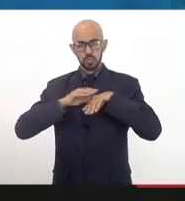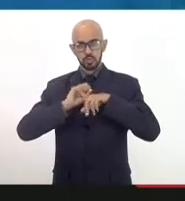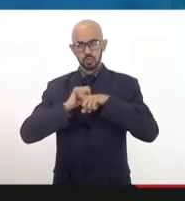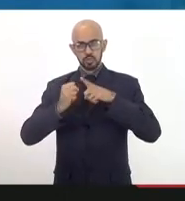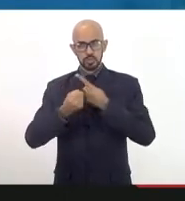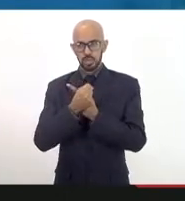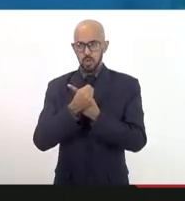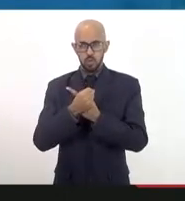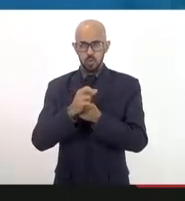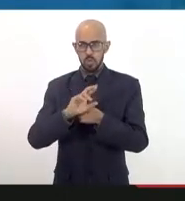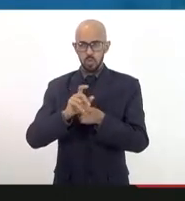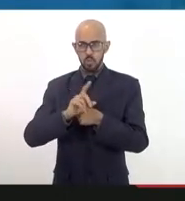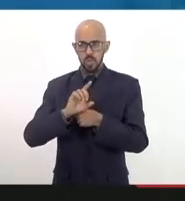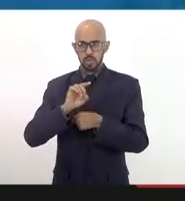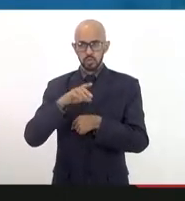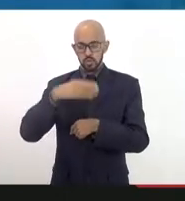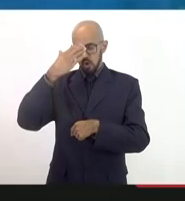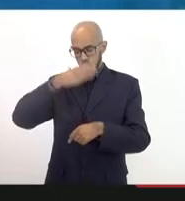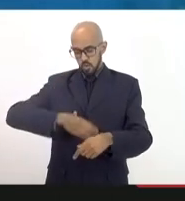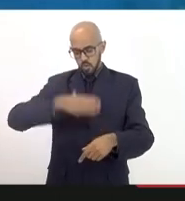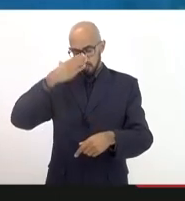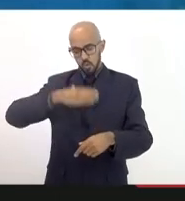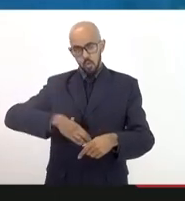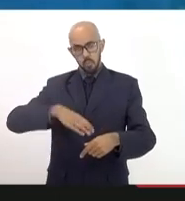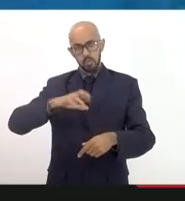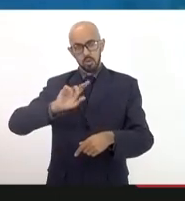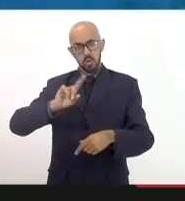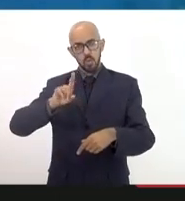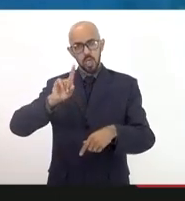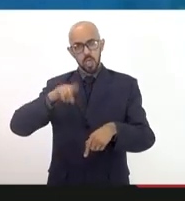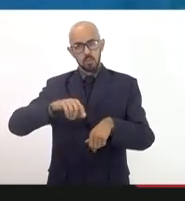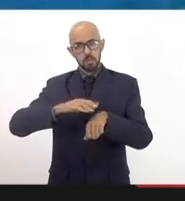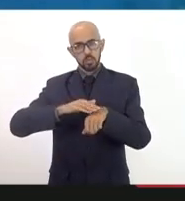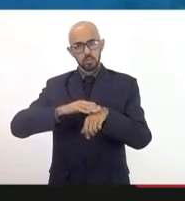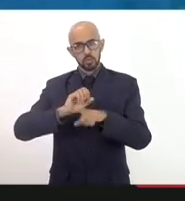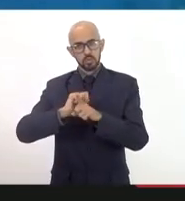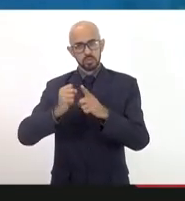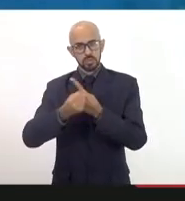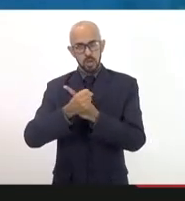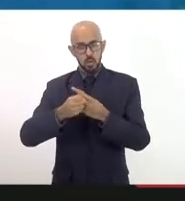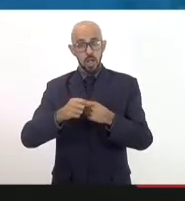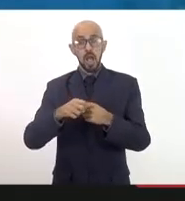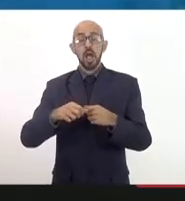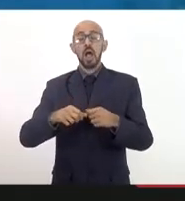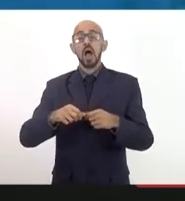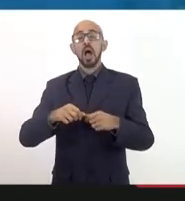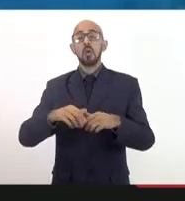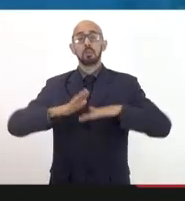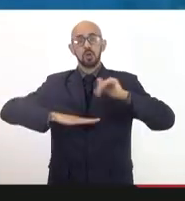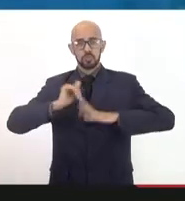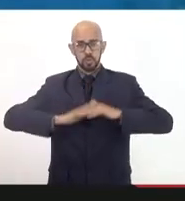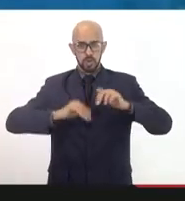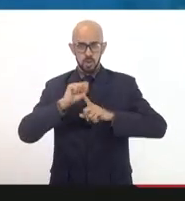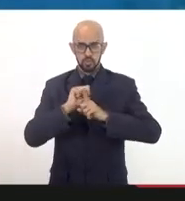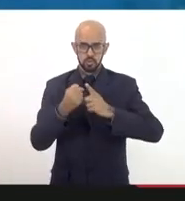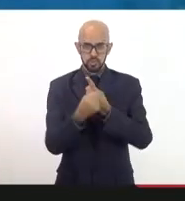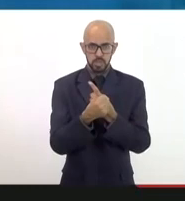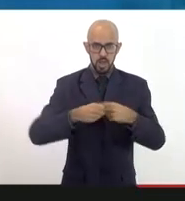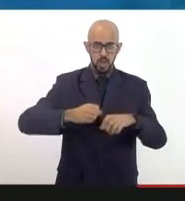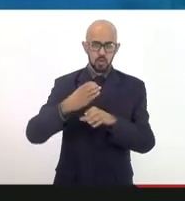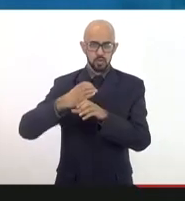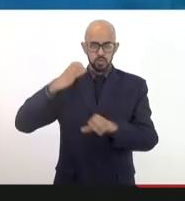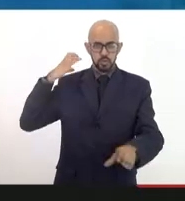ou por enfermeiro. Não, a tuberculose é uma doença social. Que a assistente social, o engenheiro